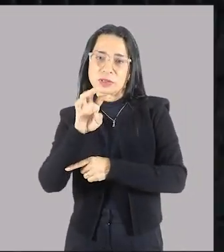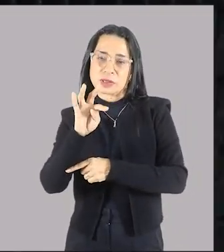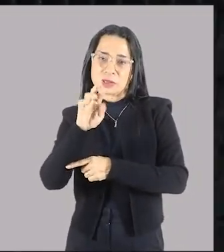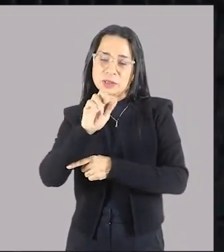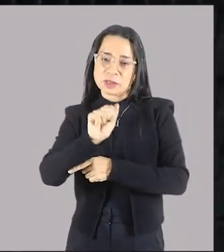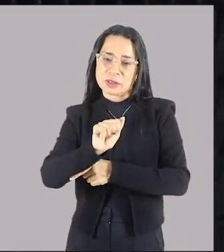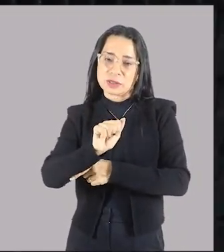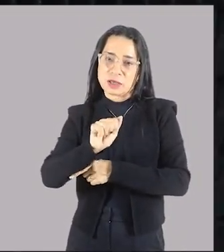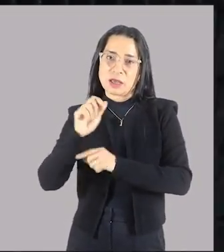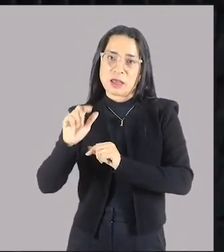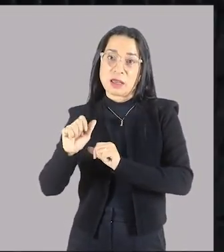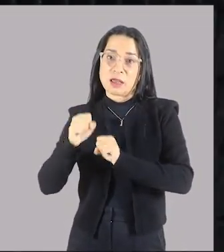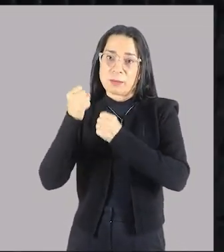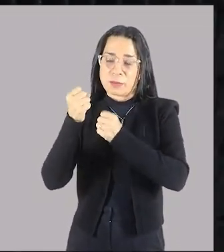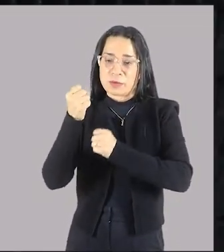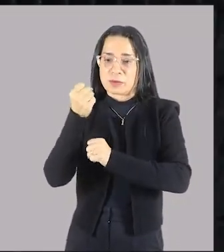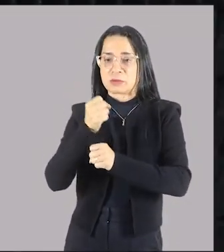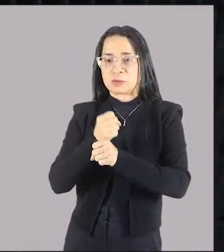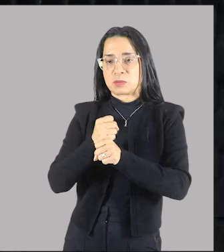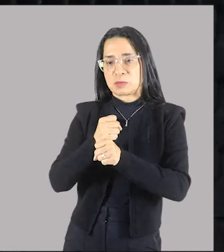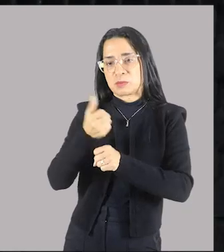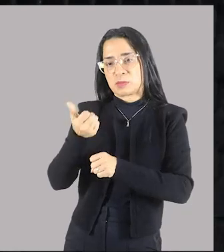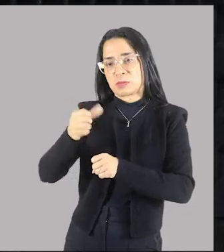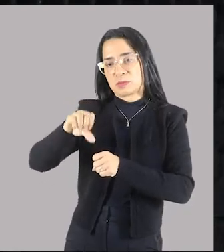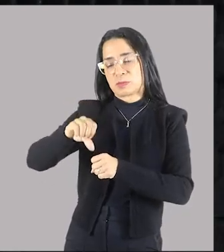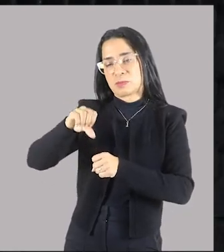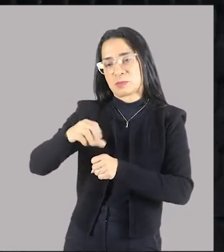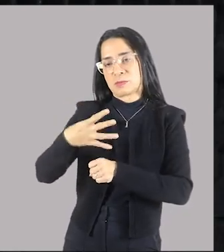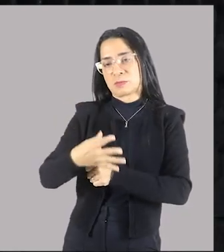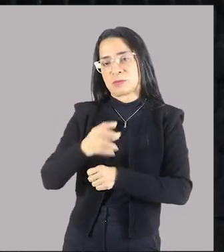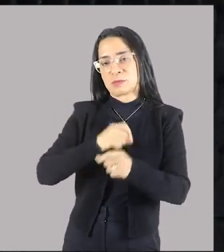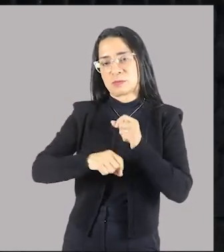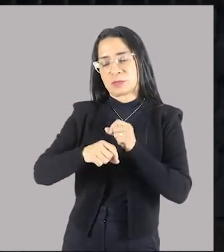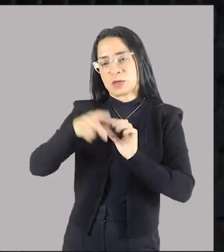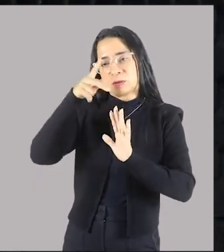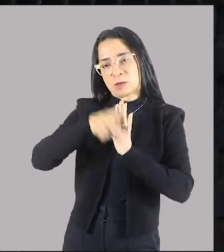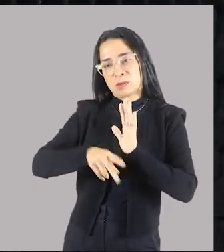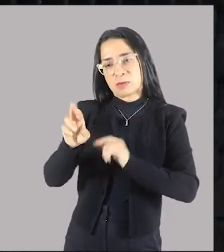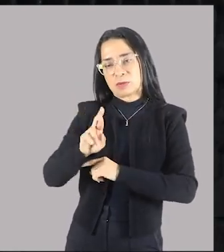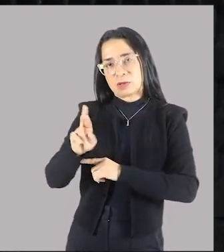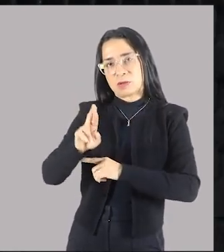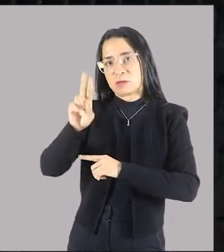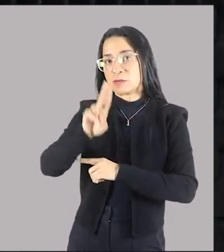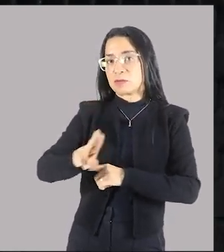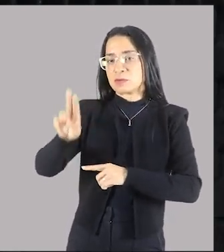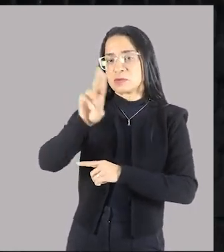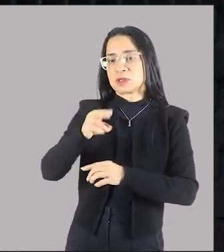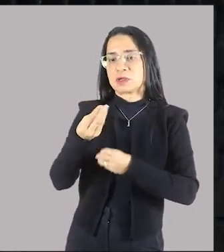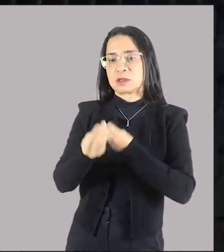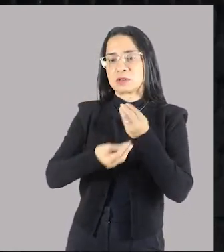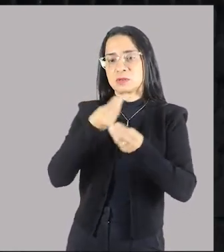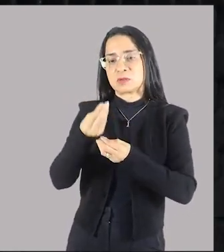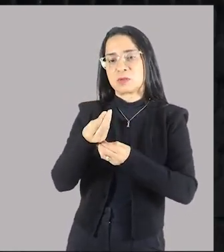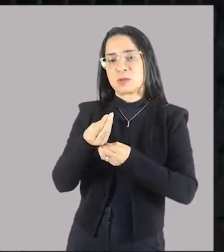maior de otimismo. E o Plano Real foi claramente utilizado como plataforma eleitoreira